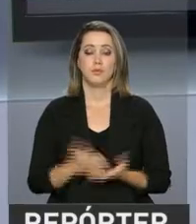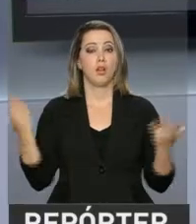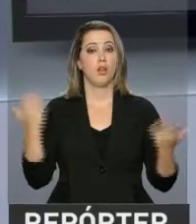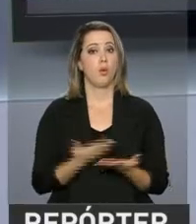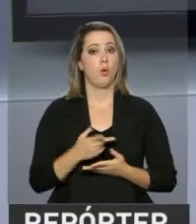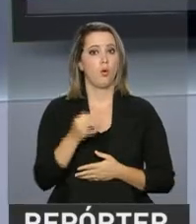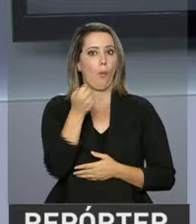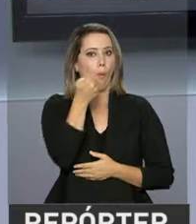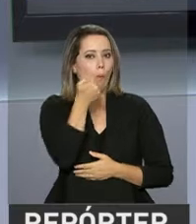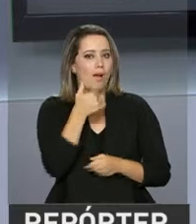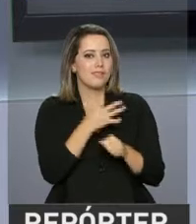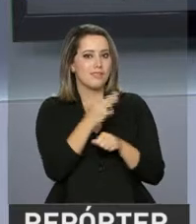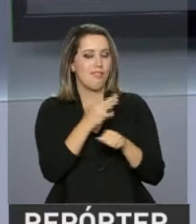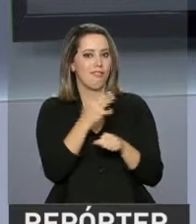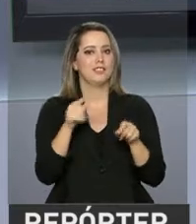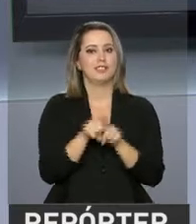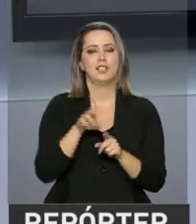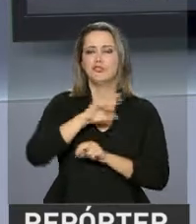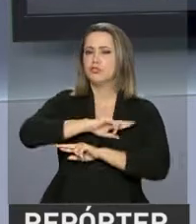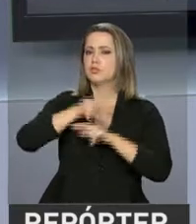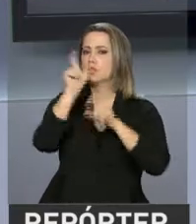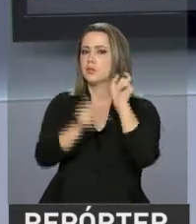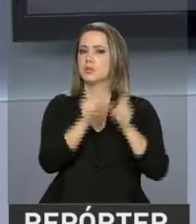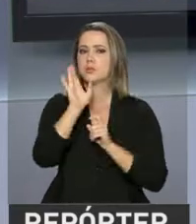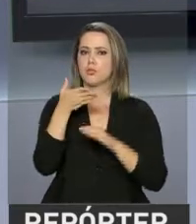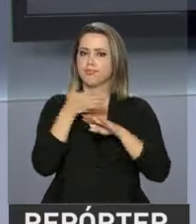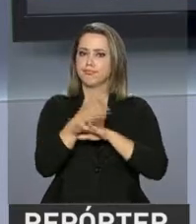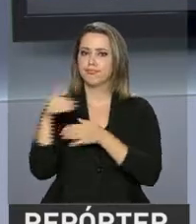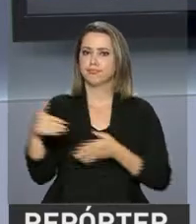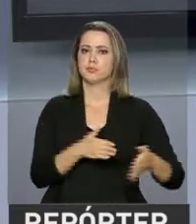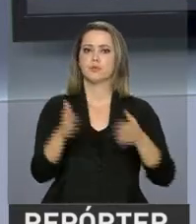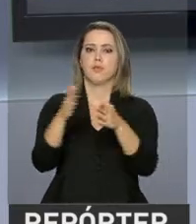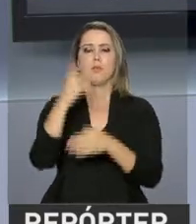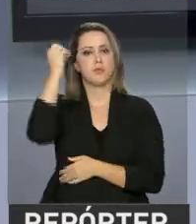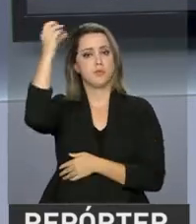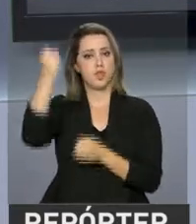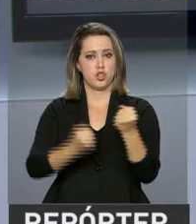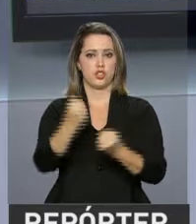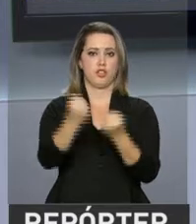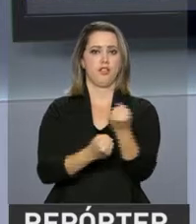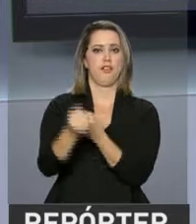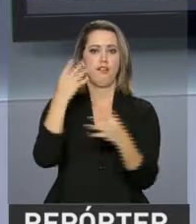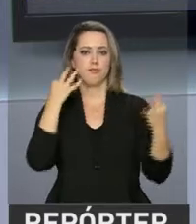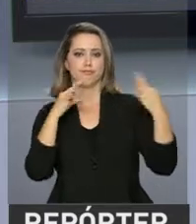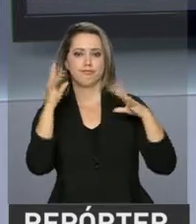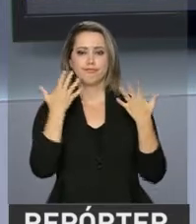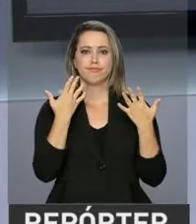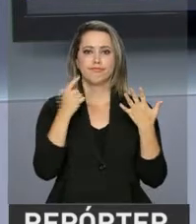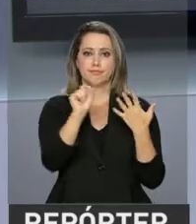na véspera do feriado de corpus christi muita gente já pegou a estrada para viajar de carro e curtir o feriado prolongado